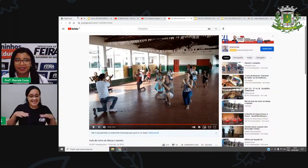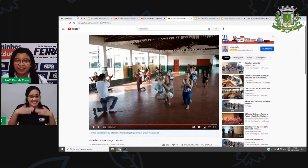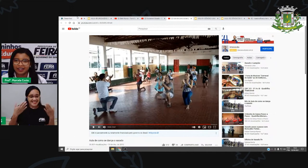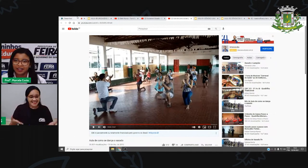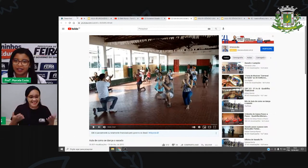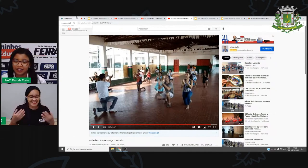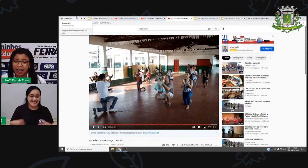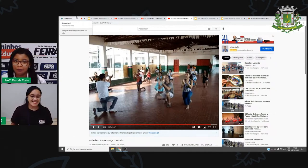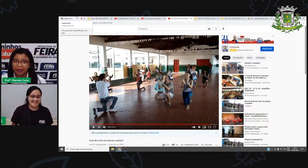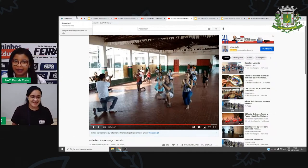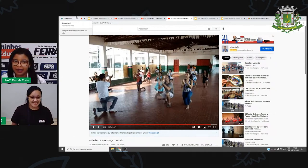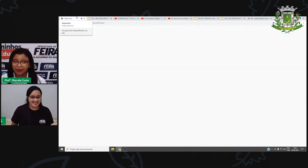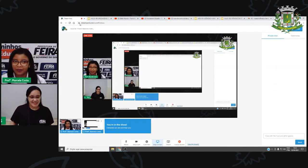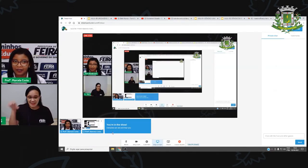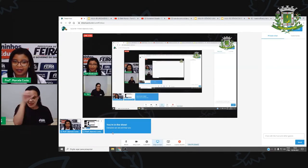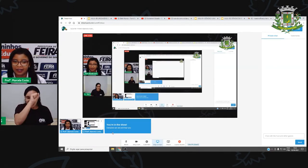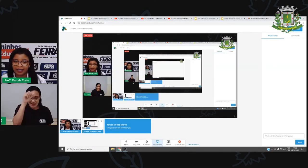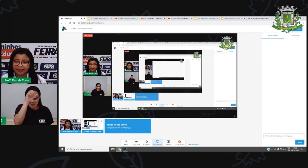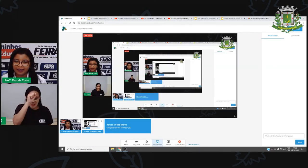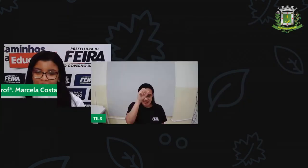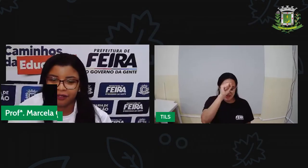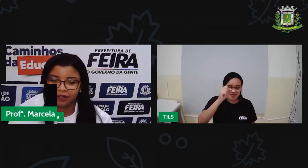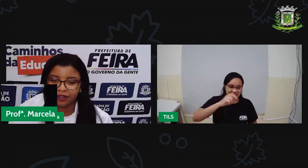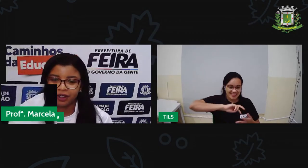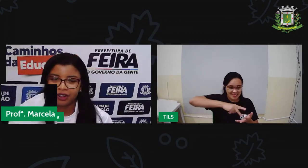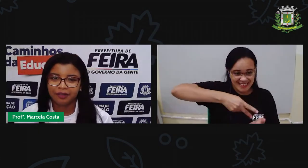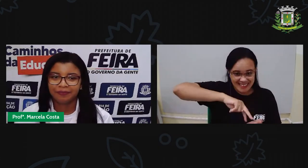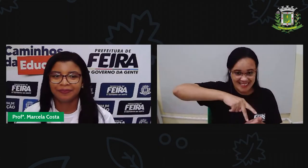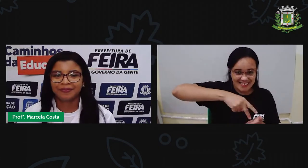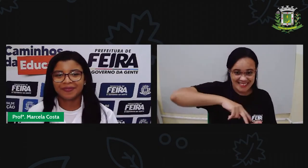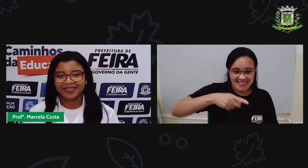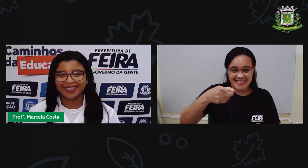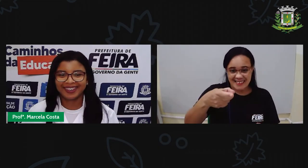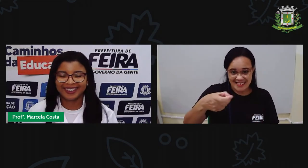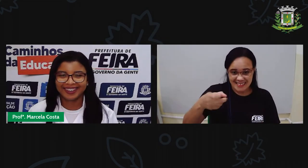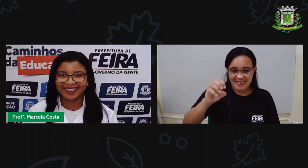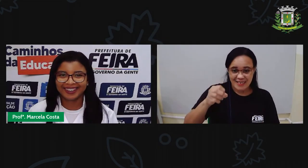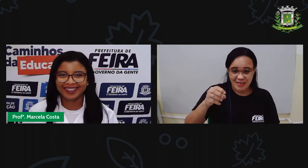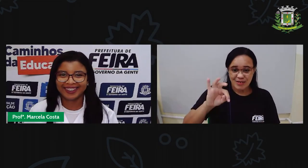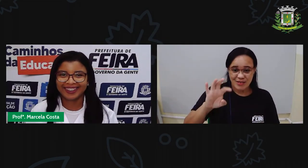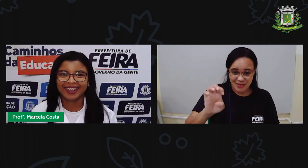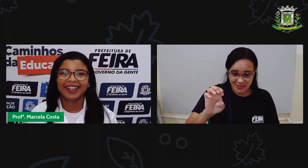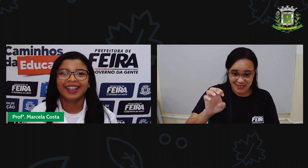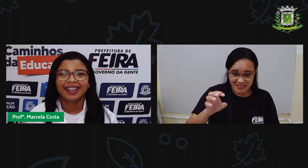Então, aprendeu aí a dançar o forró shot?